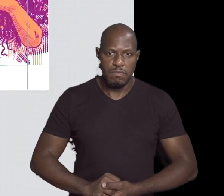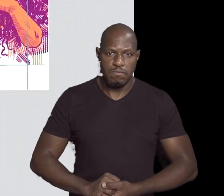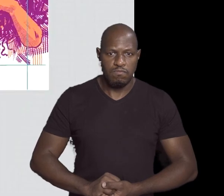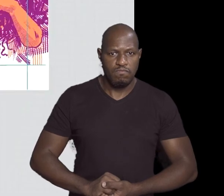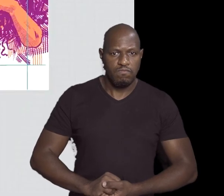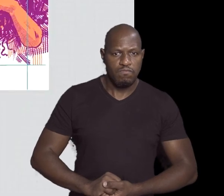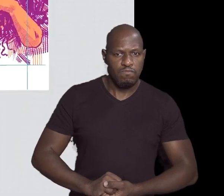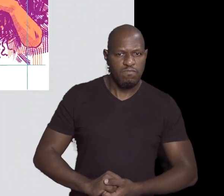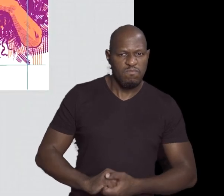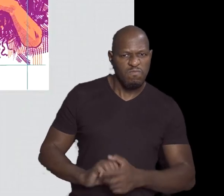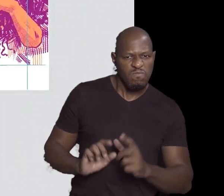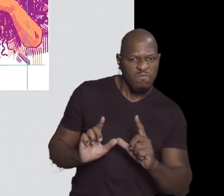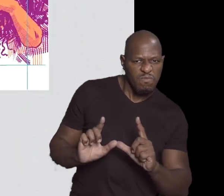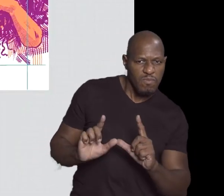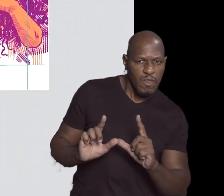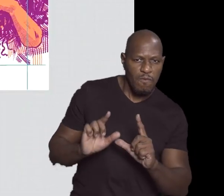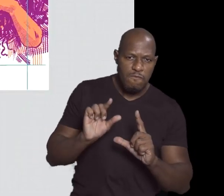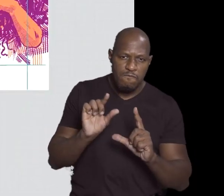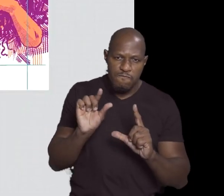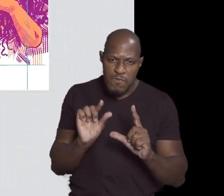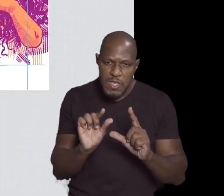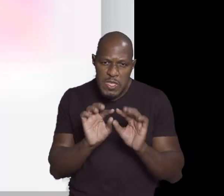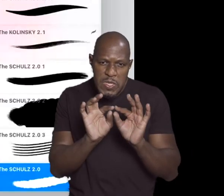E, por fim,